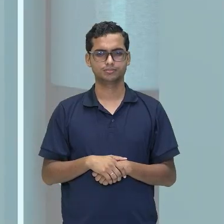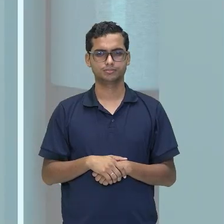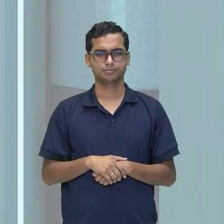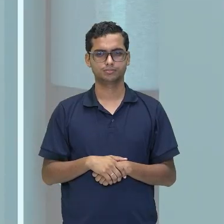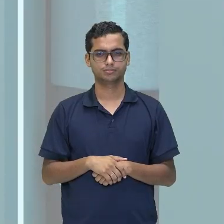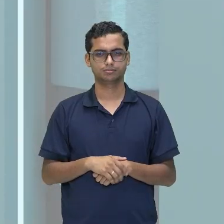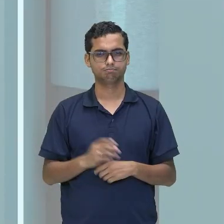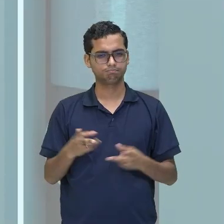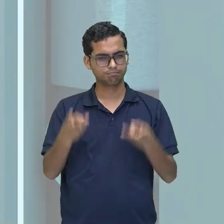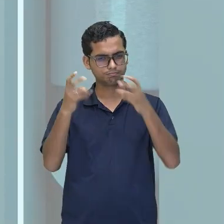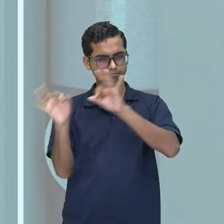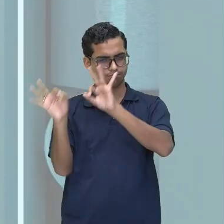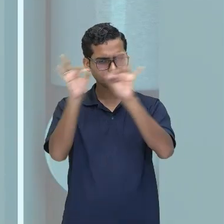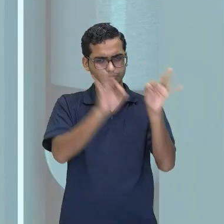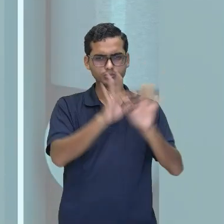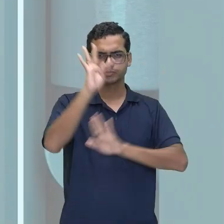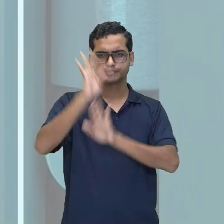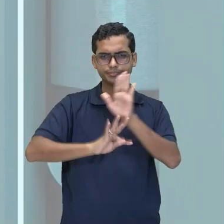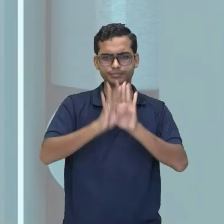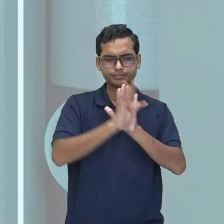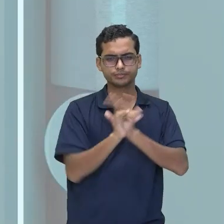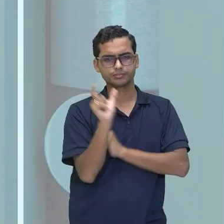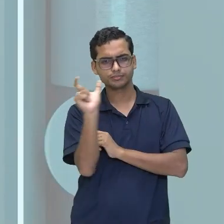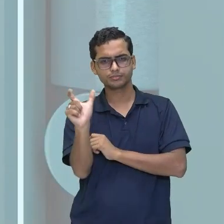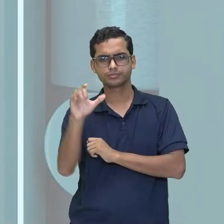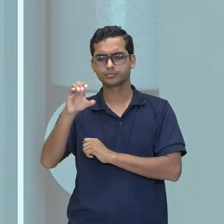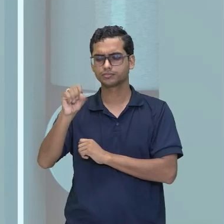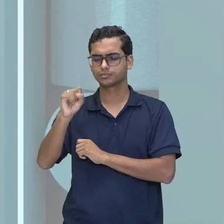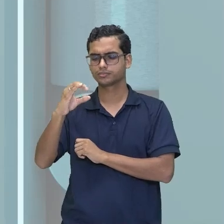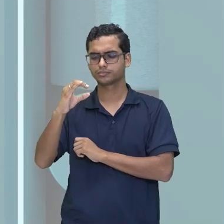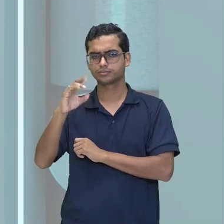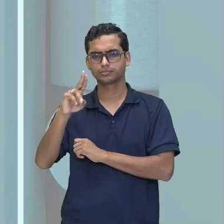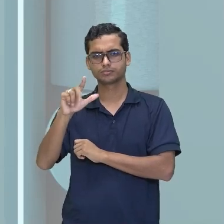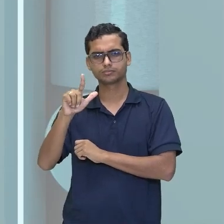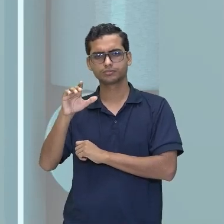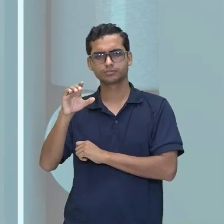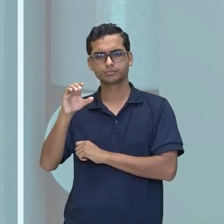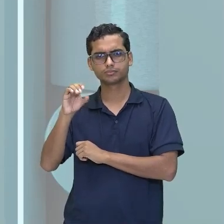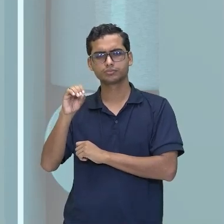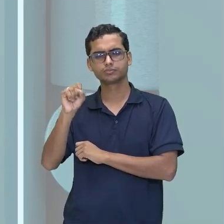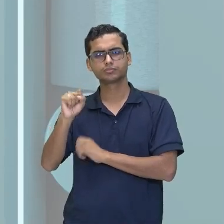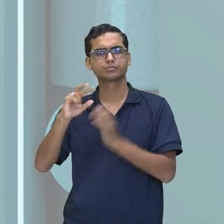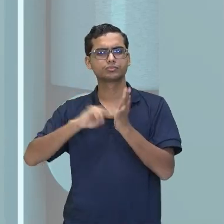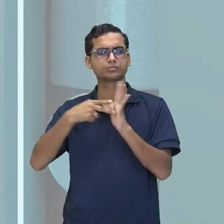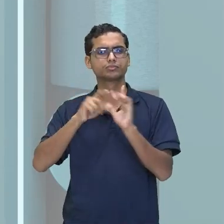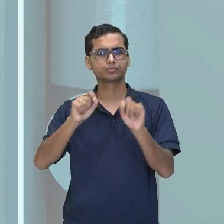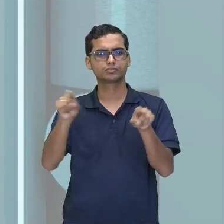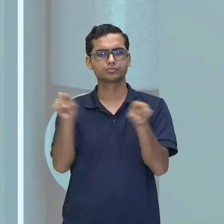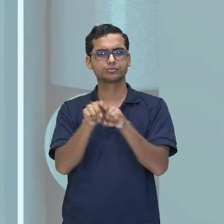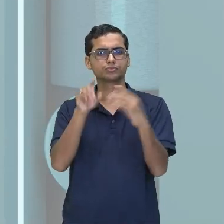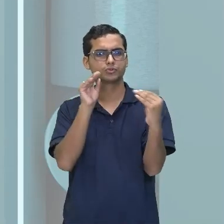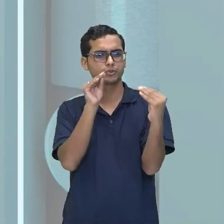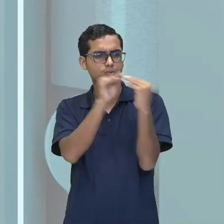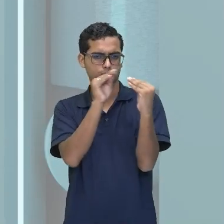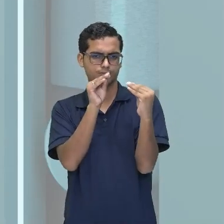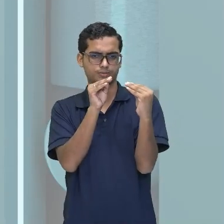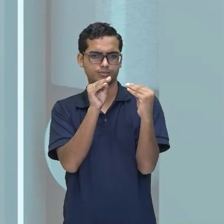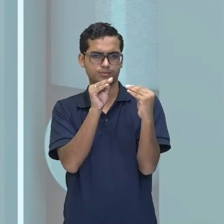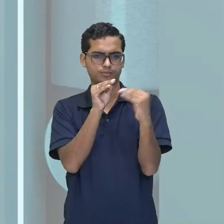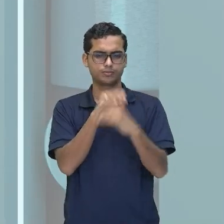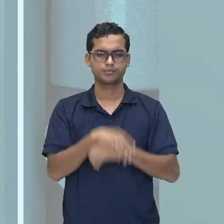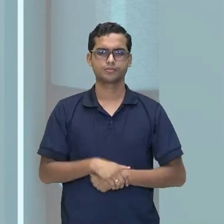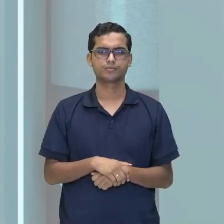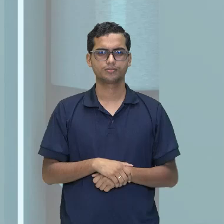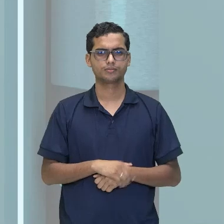Vocês viram que dentro desse texto tinha a palavra ósculos. Então, ósculos é beijo, tá? Então,